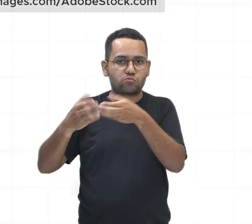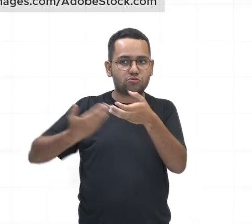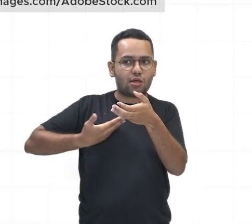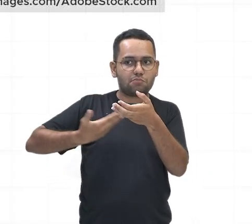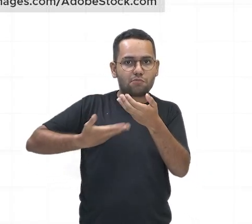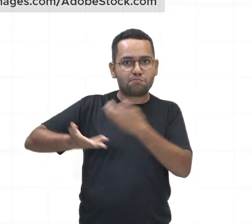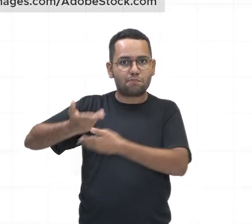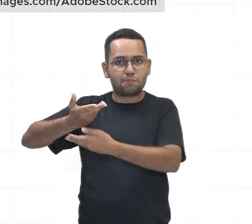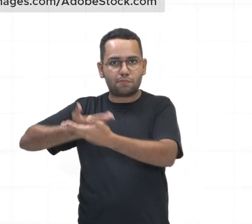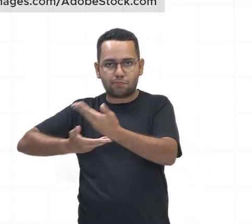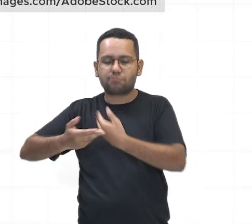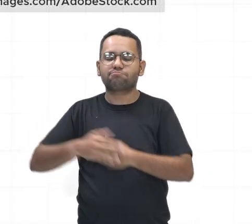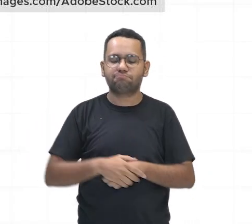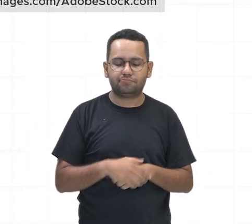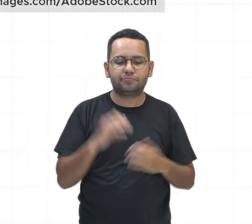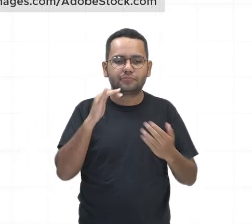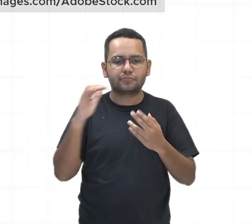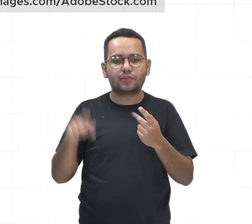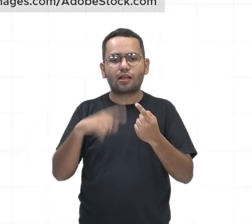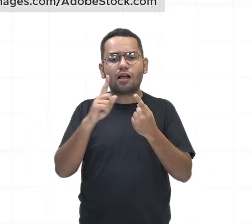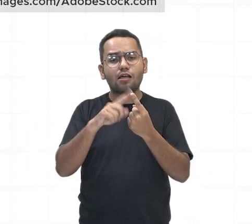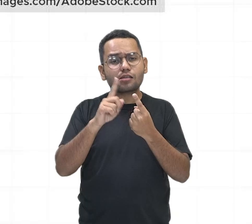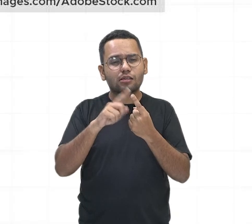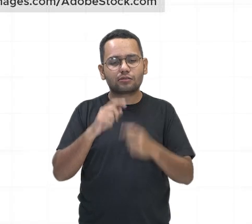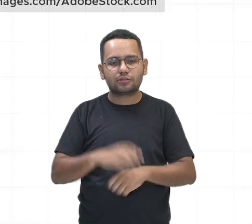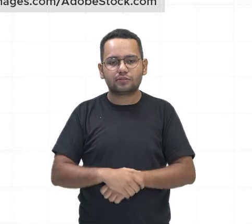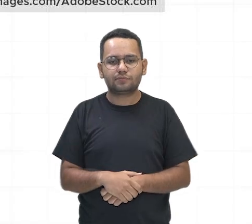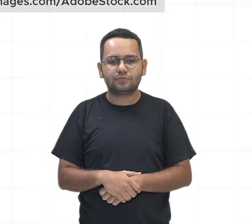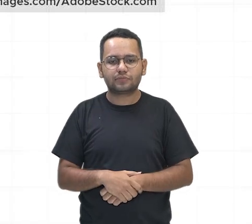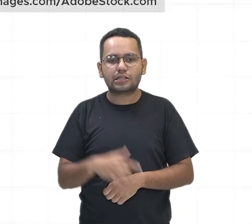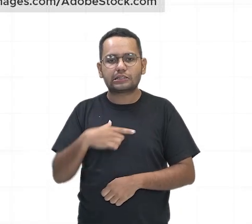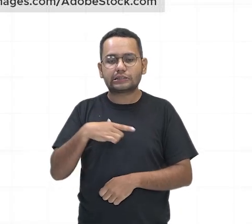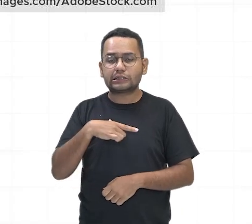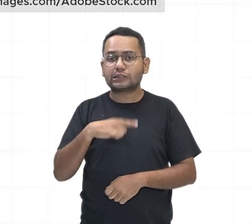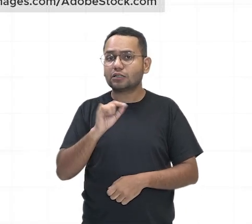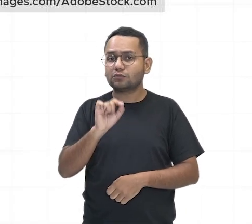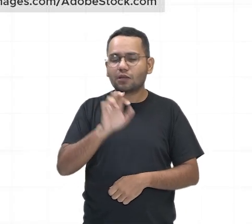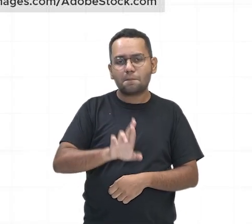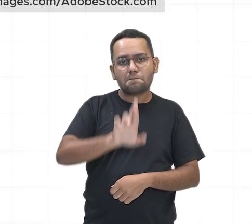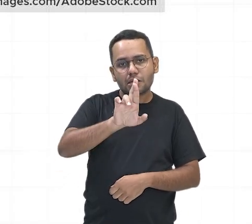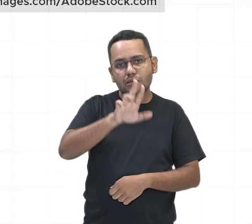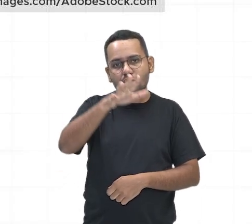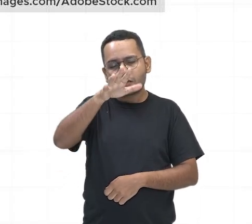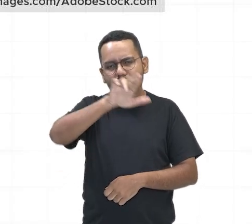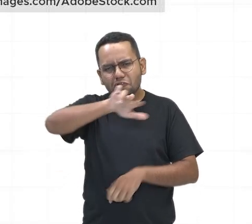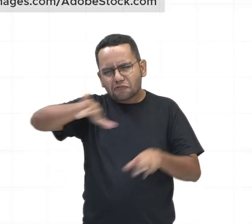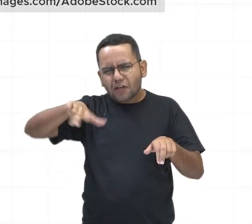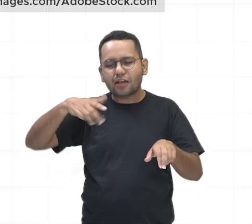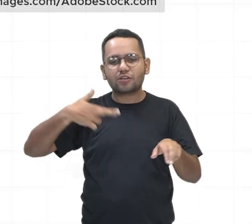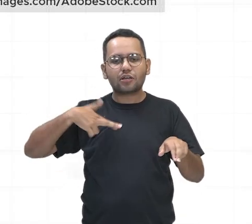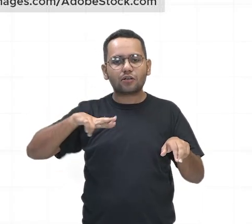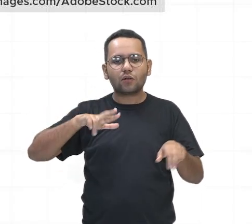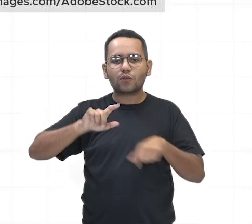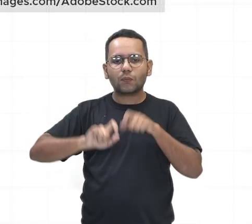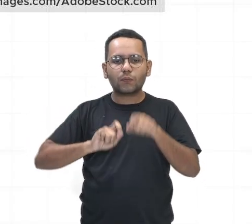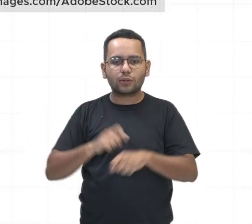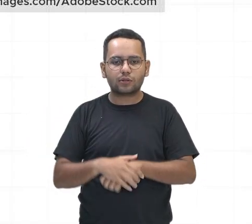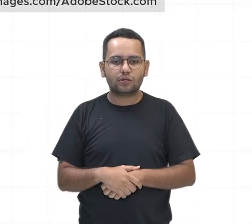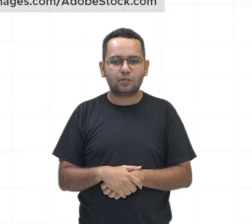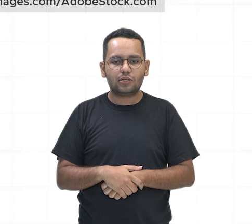né? A religião, principalmente por meio dos líderes religiosos, atua diretamente